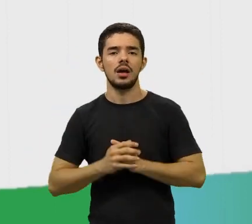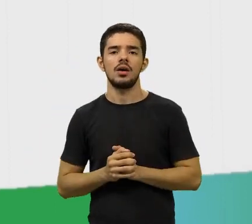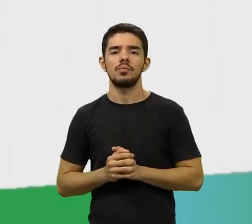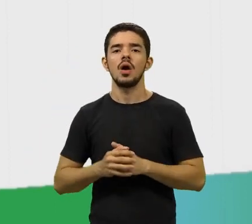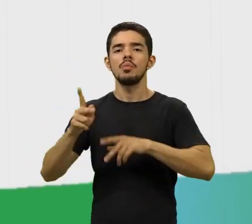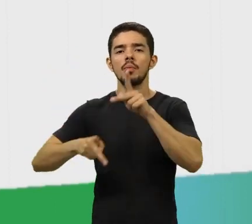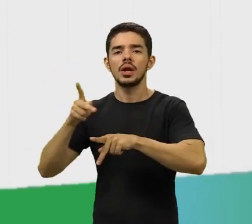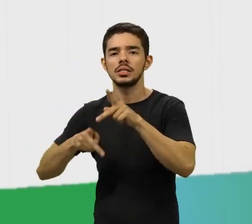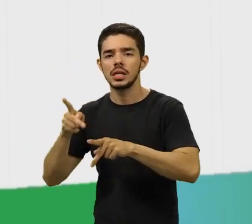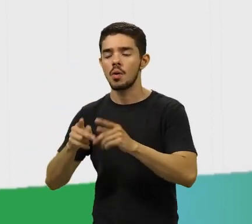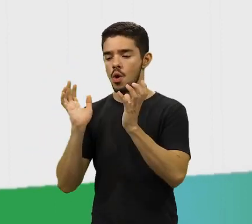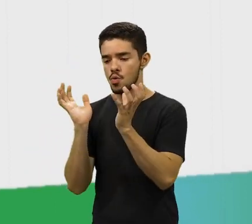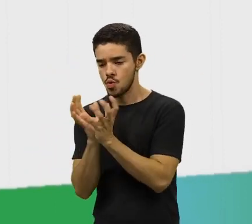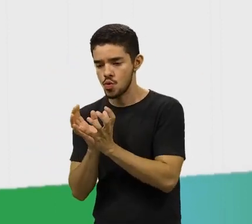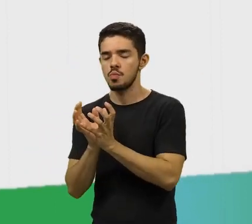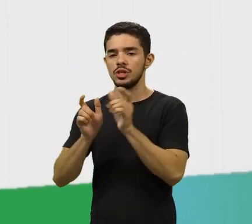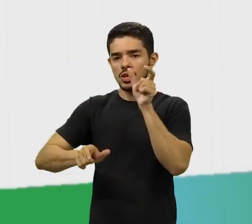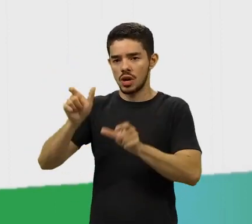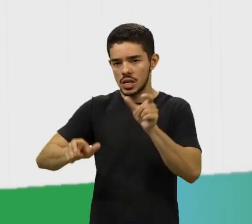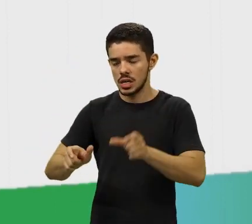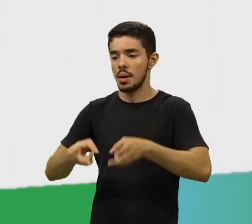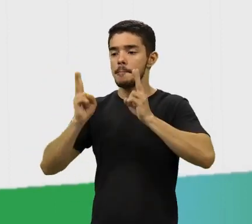População é o conjunto de organismos da mesma espécie.